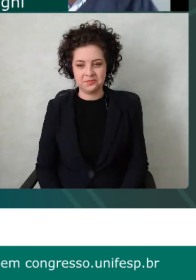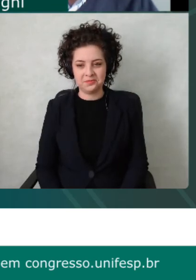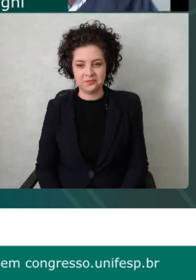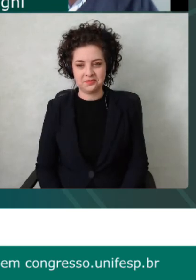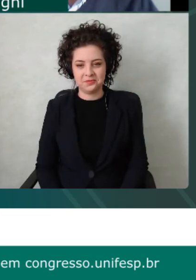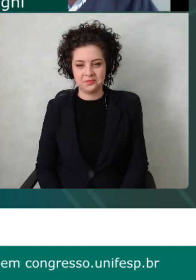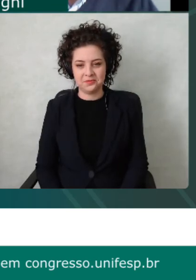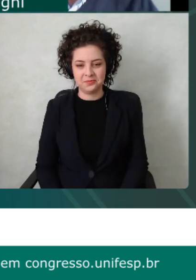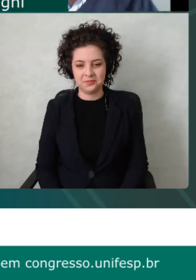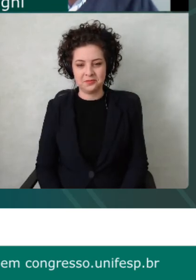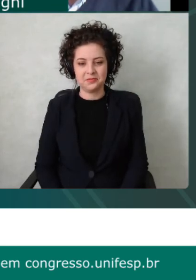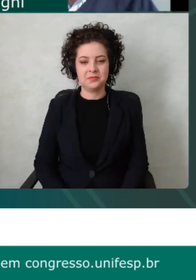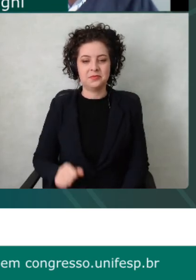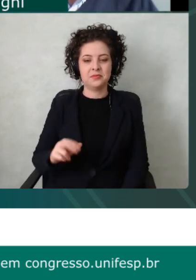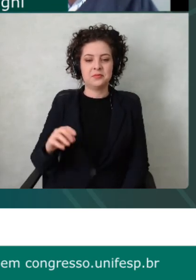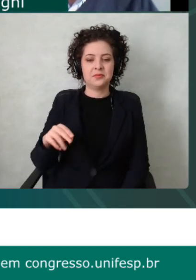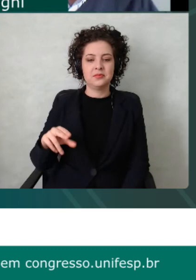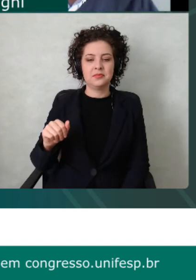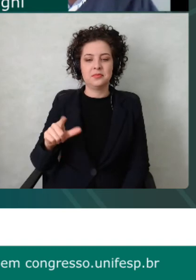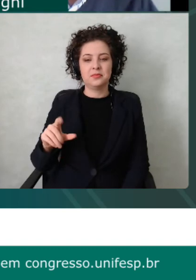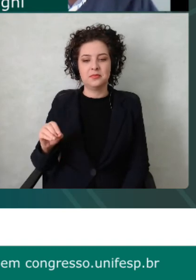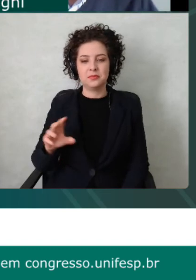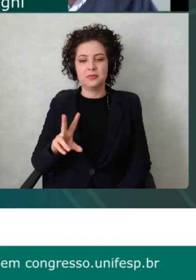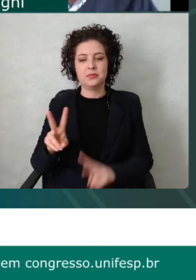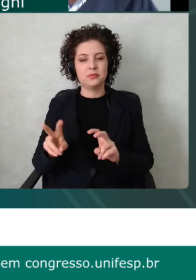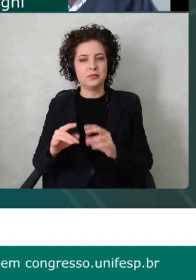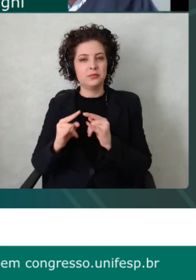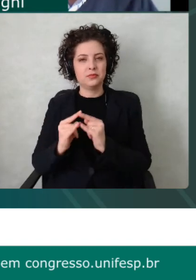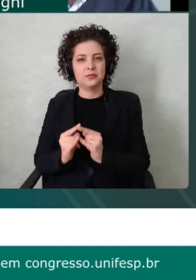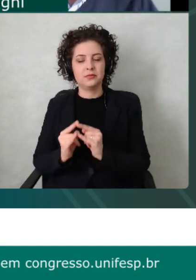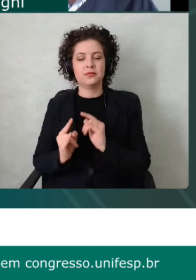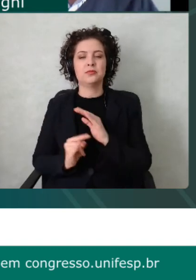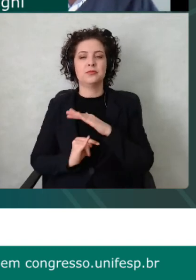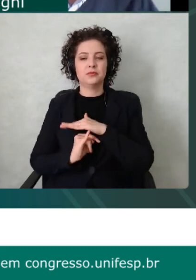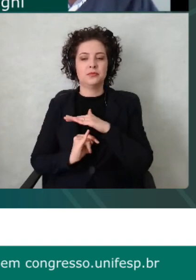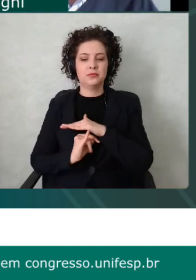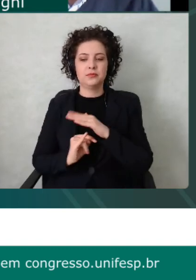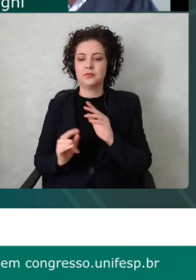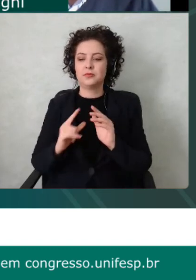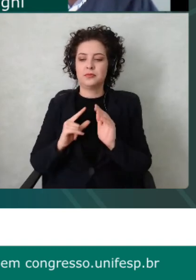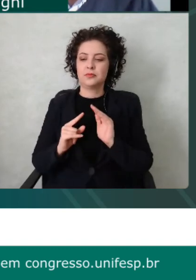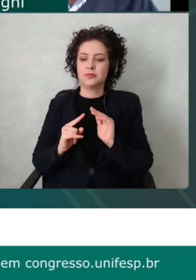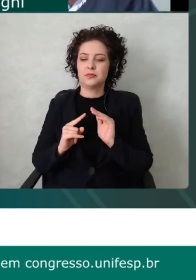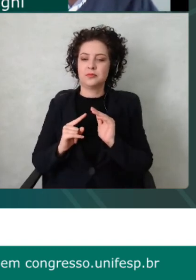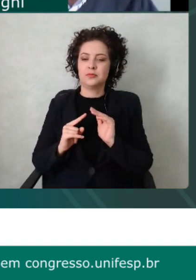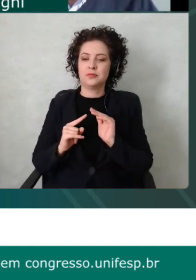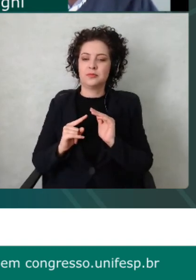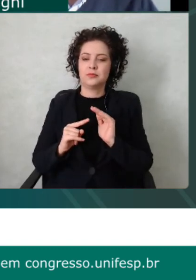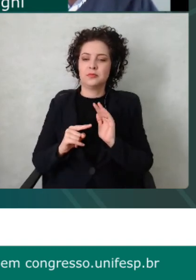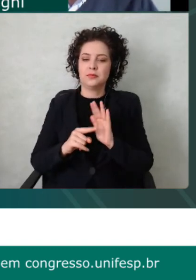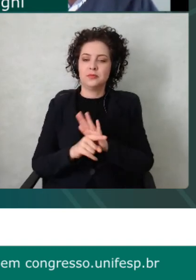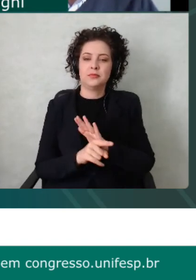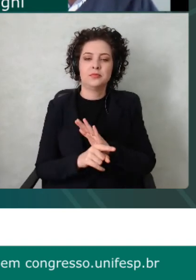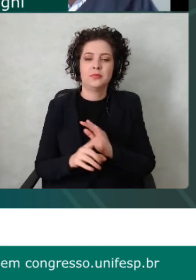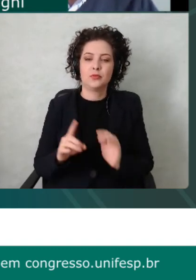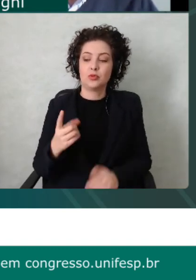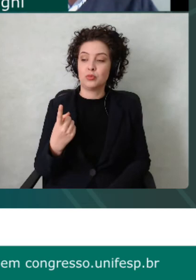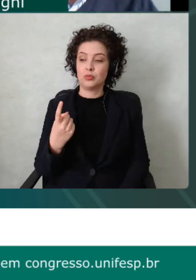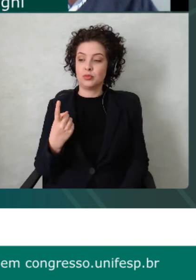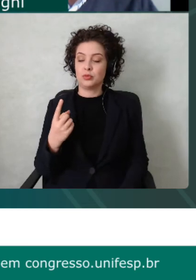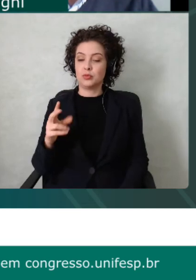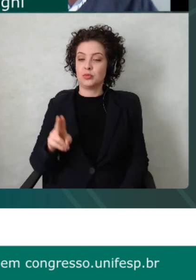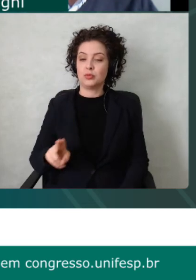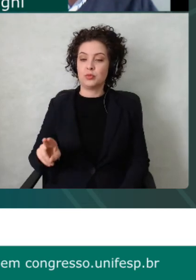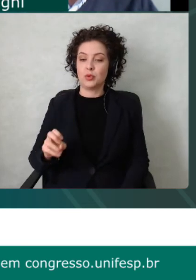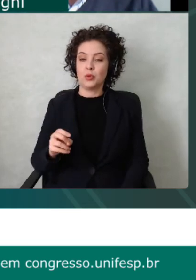Arnaldo, já que você está falando do Instituto, tem uma pergunta aqui, se você acha que isso deve ser só de uma universidade, ou ele